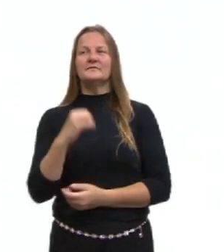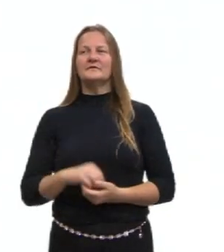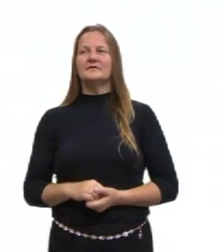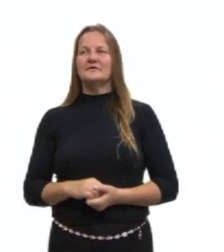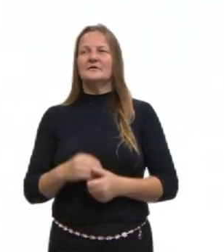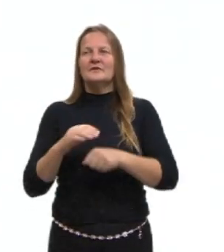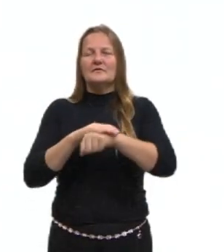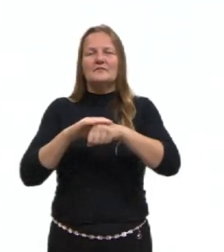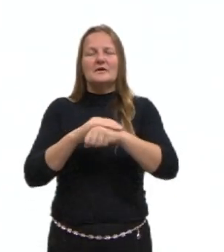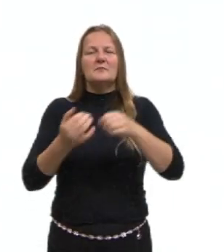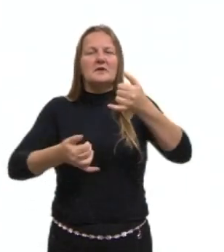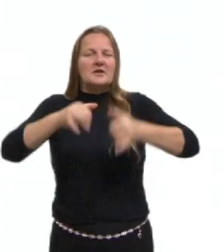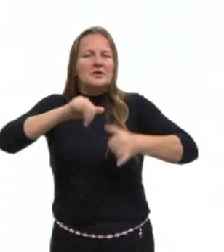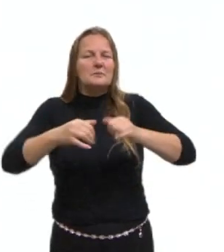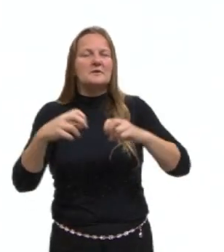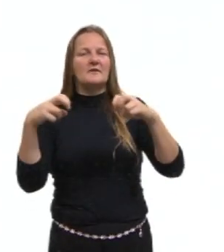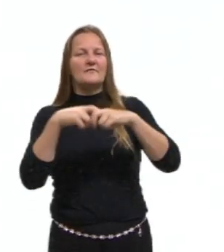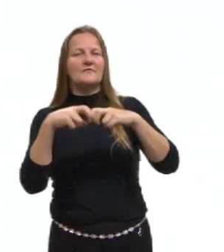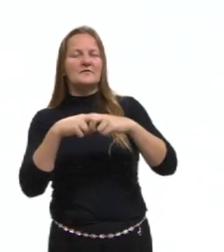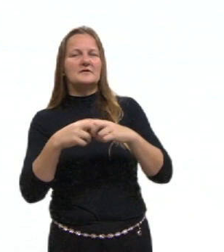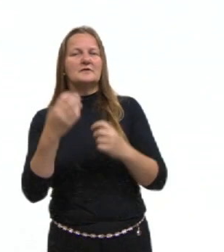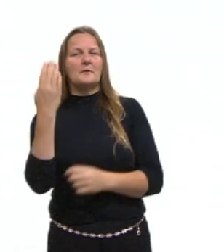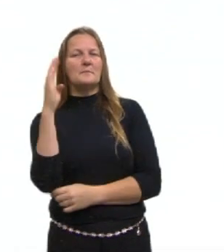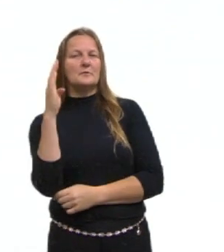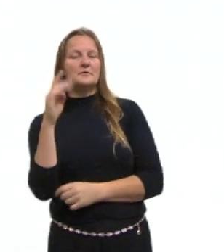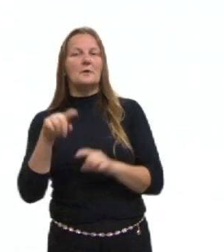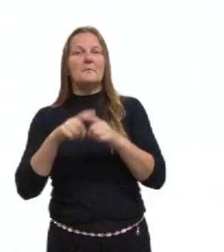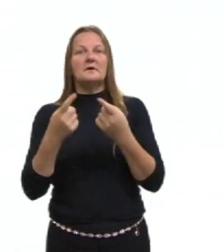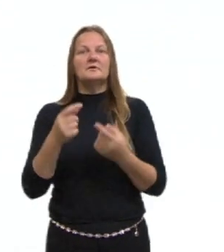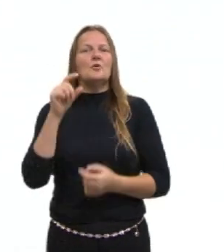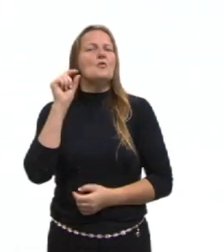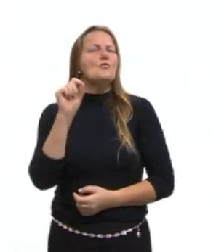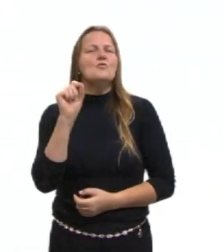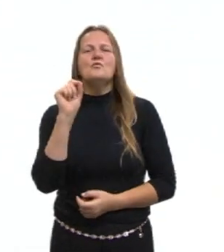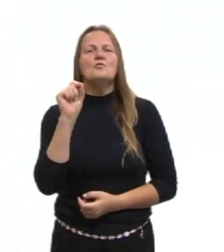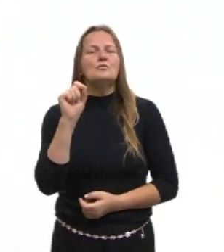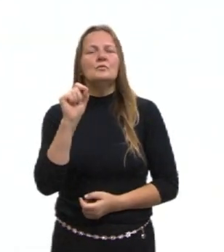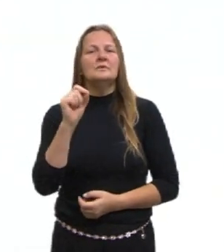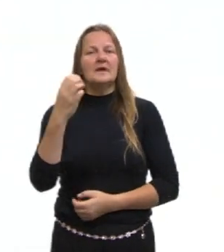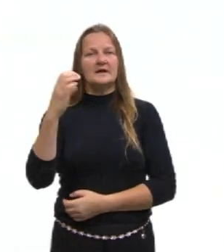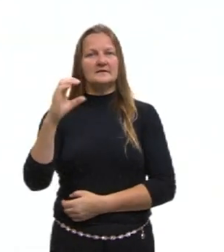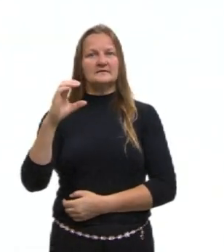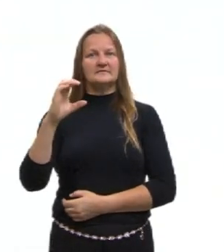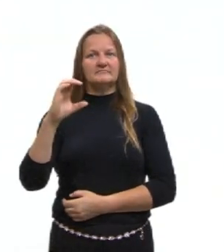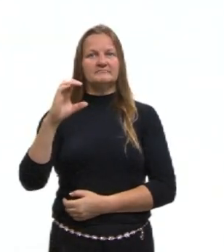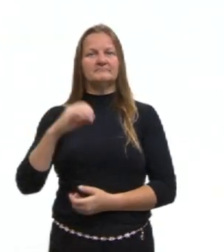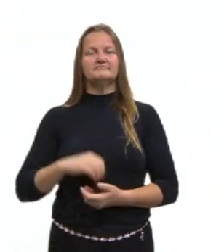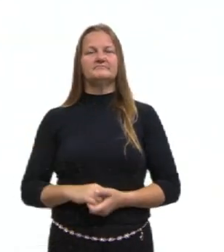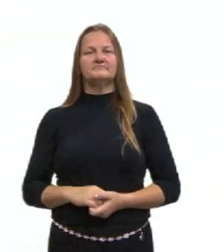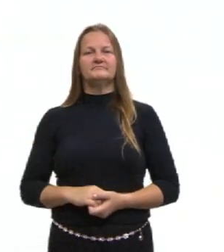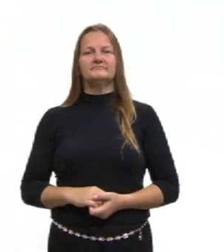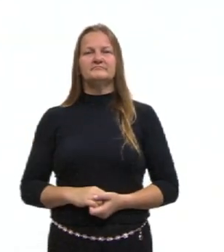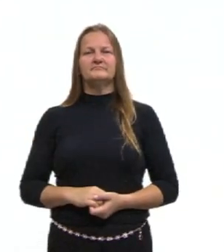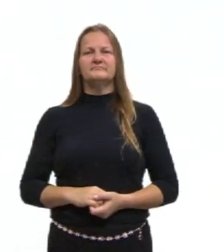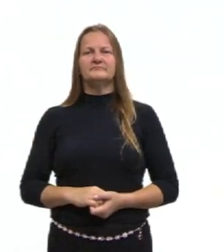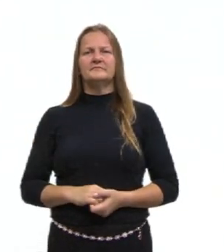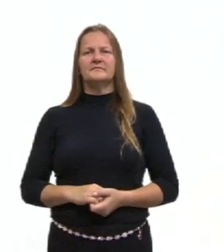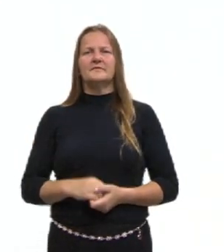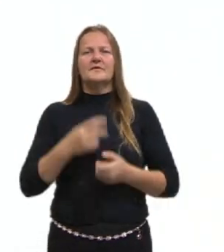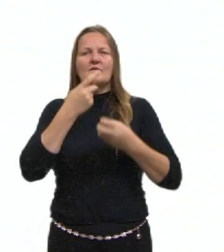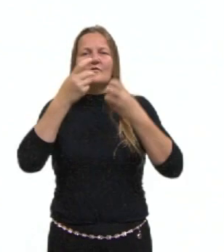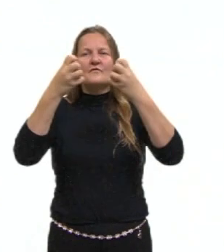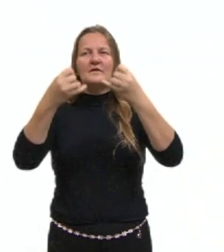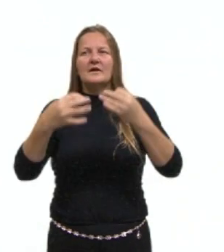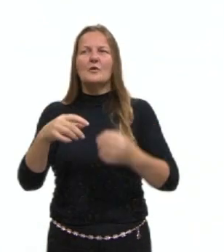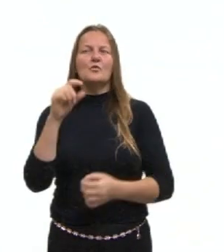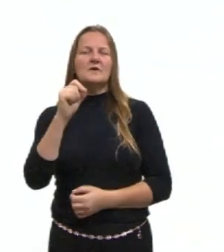falando de química, de física, biologia, mas afinal de contas, o que é ciência? A gente vai falar um pouquinho, então, sobre